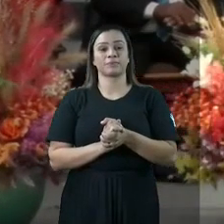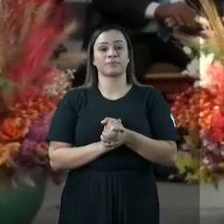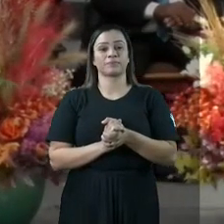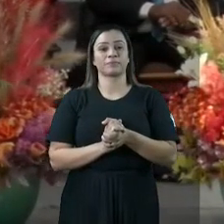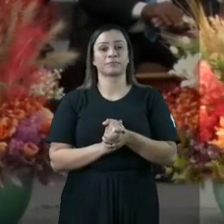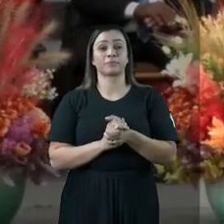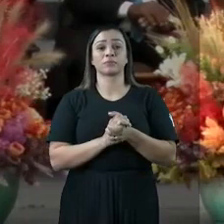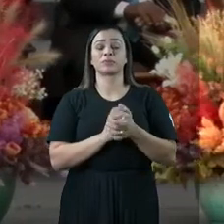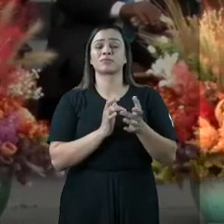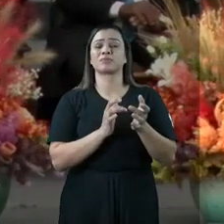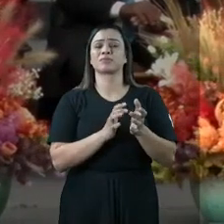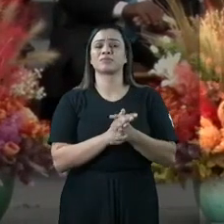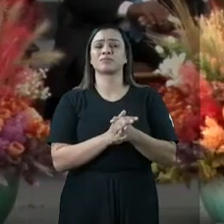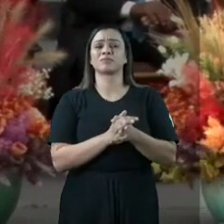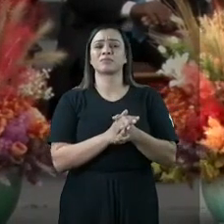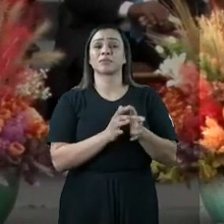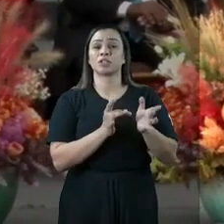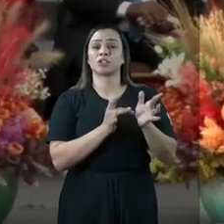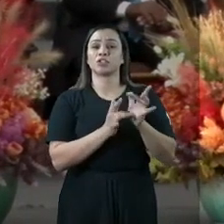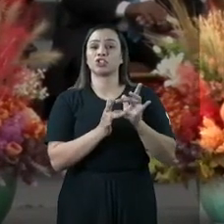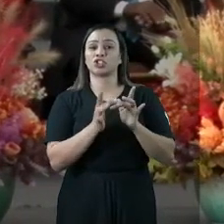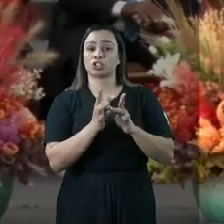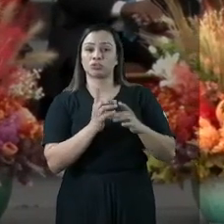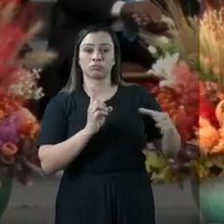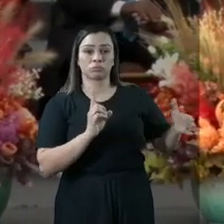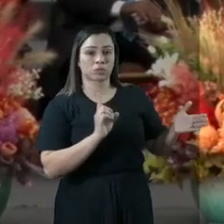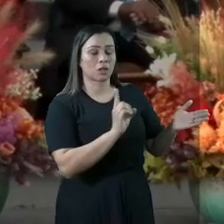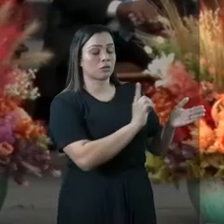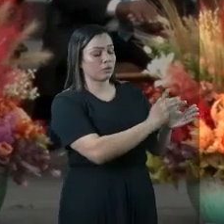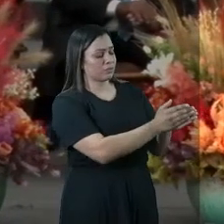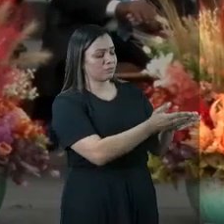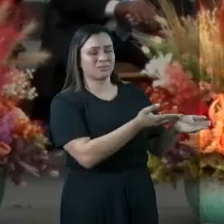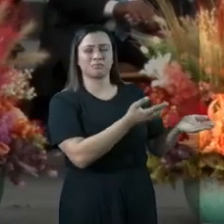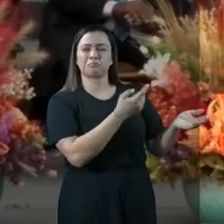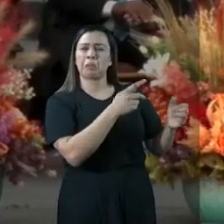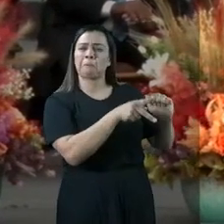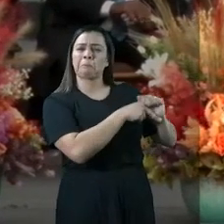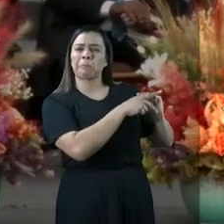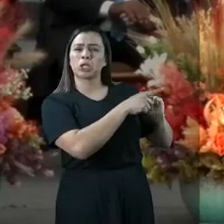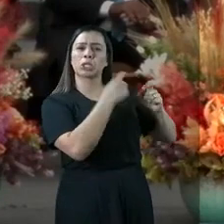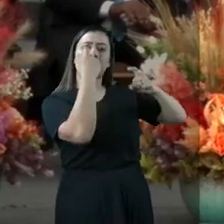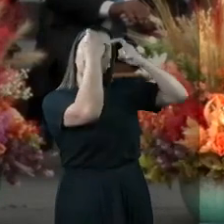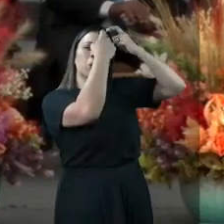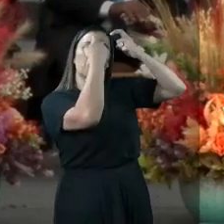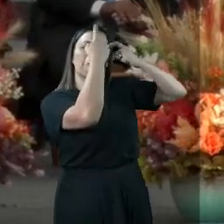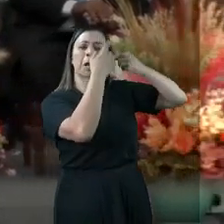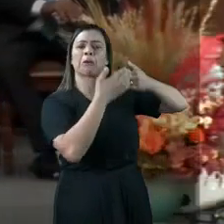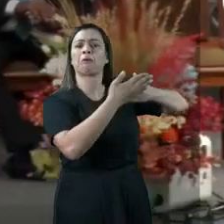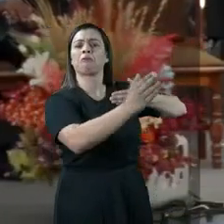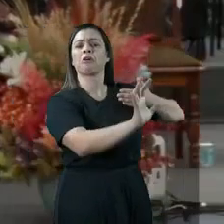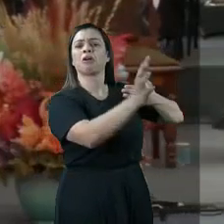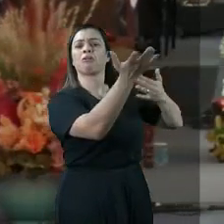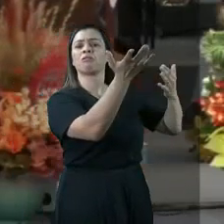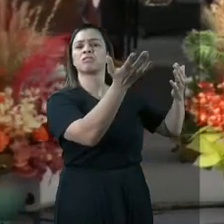Ele entrou e disse assim: Pedro está tão preocupado com o que vai acontecer da outra margem que me deu sono, Pedro. Quando a tempestade vem,